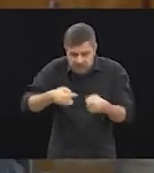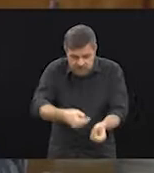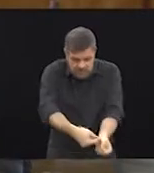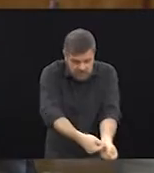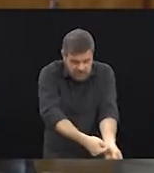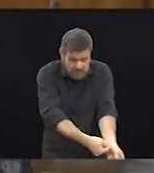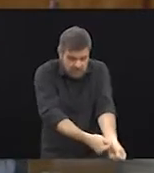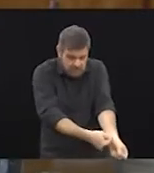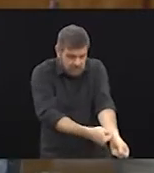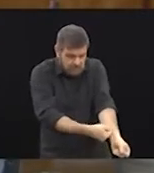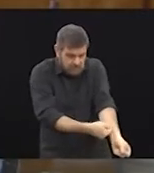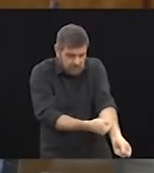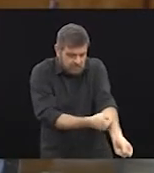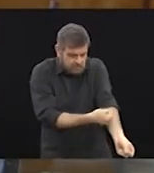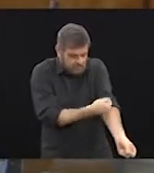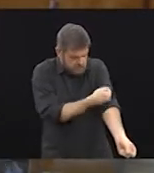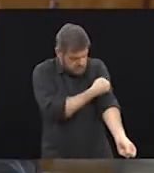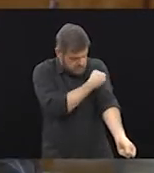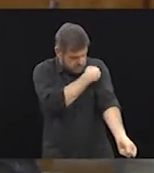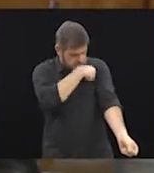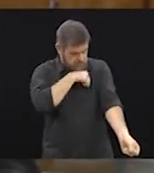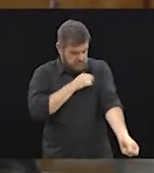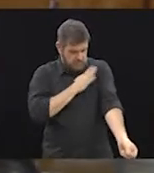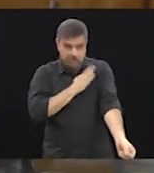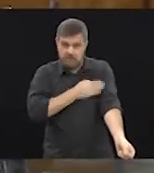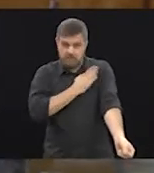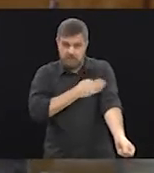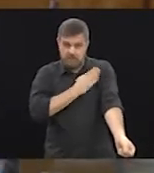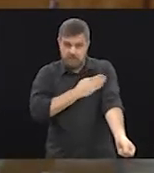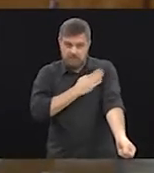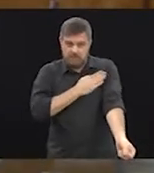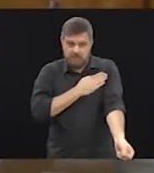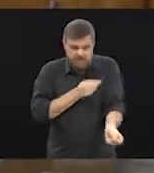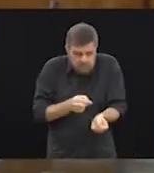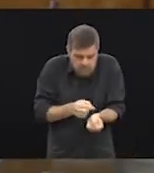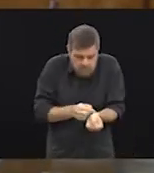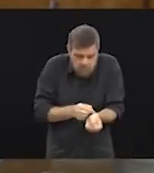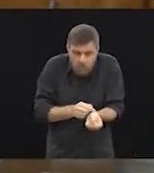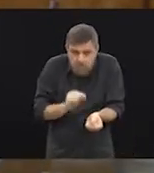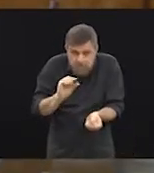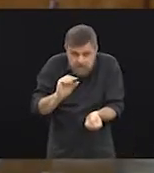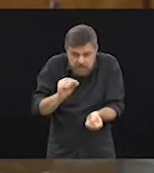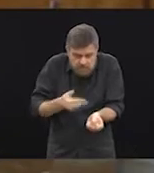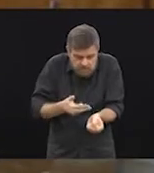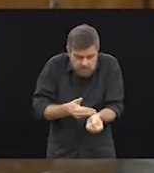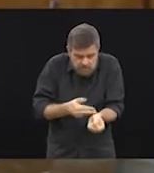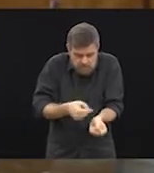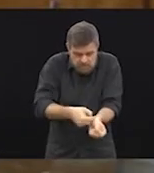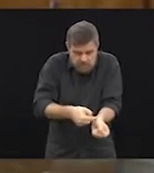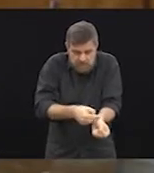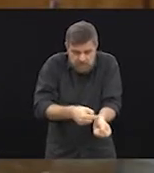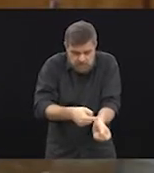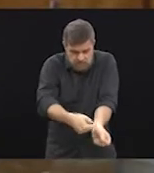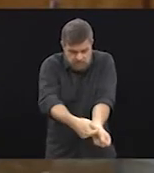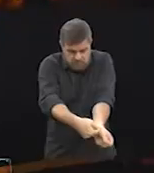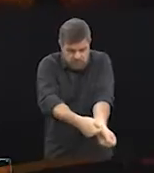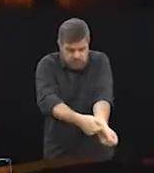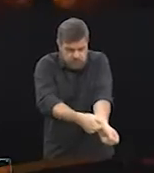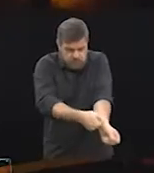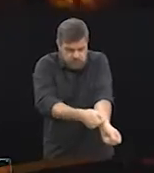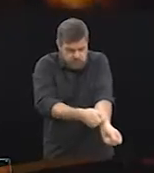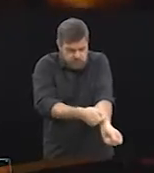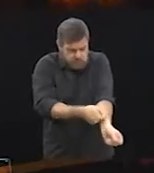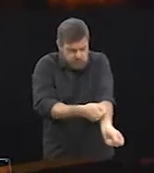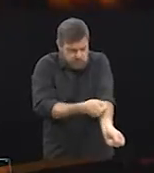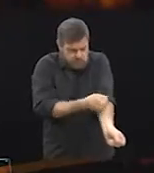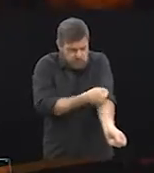são introduzidos dentro do coração através do cateterismo com um furinho que pode ser aqui pelo punho, né? Um furo de menos de 2 milímetros, a